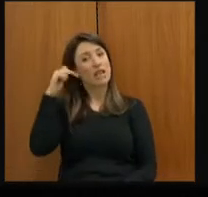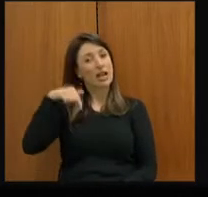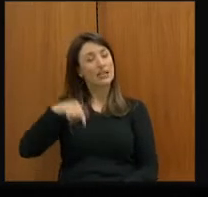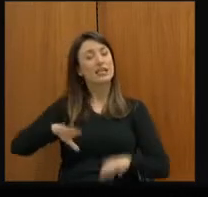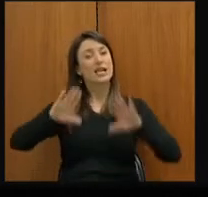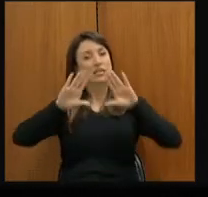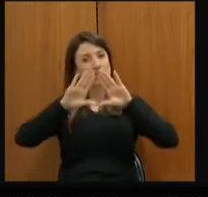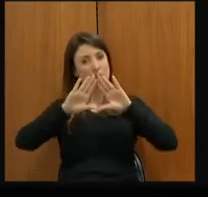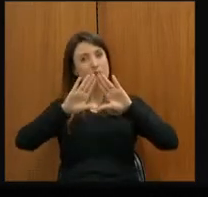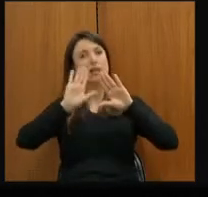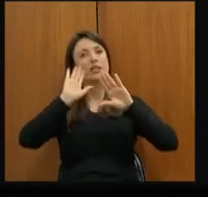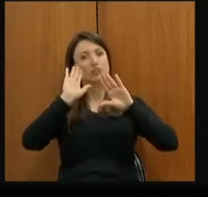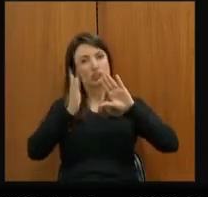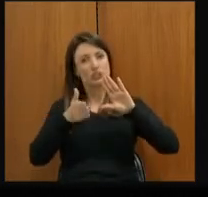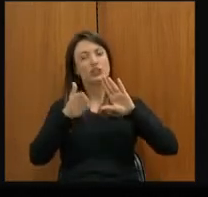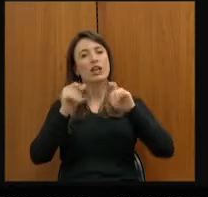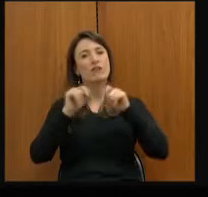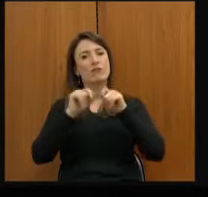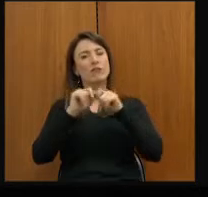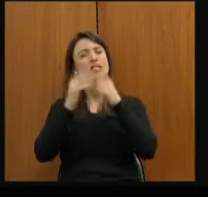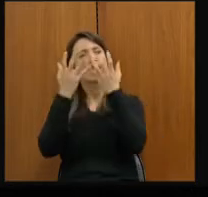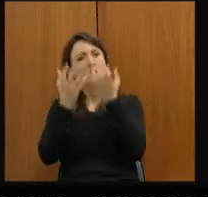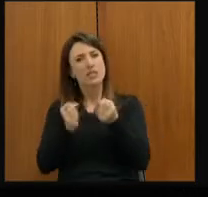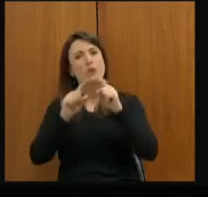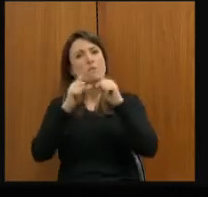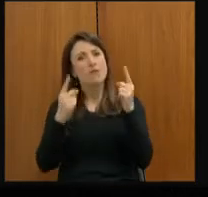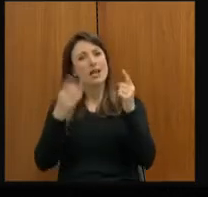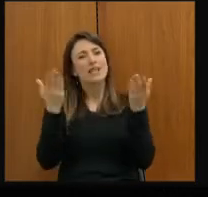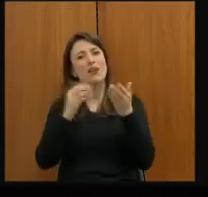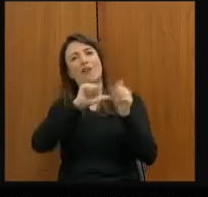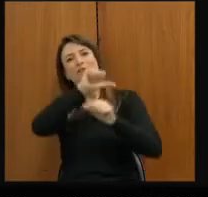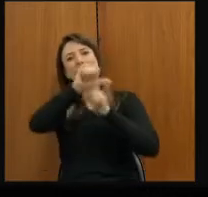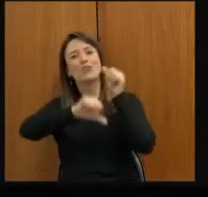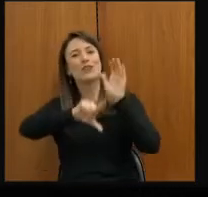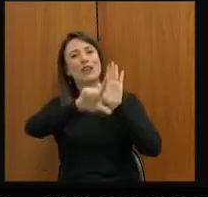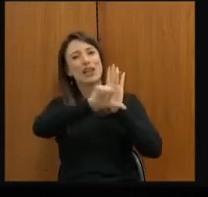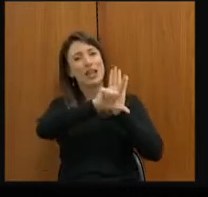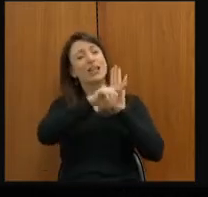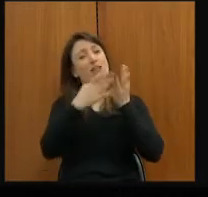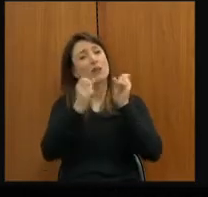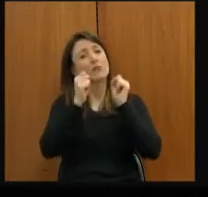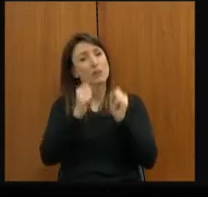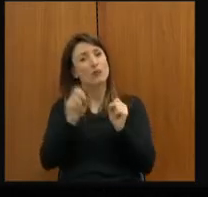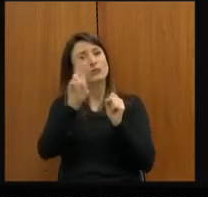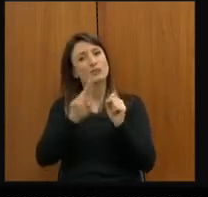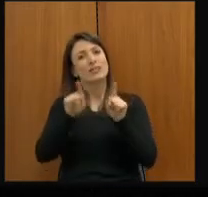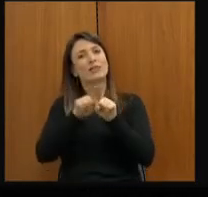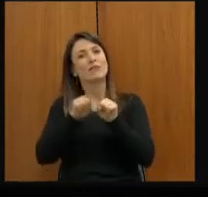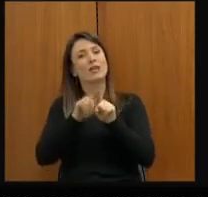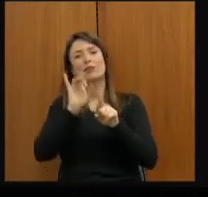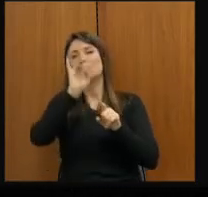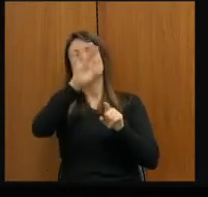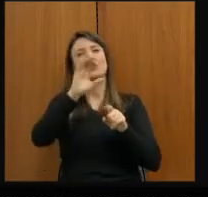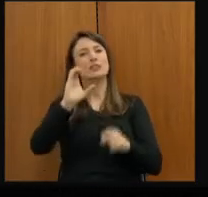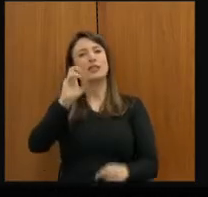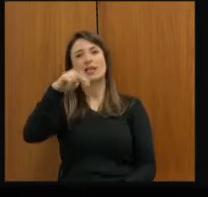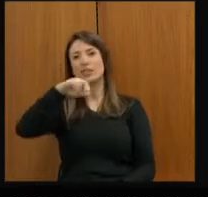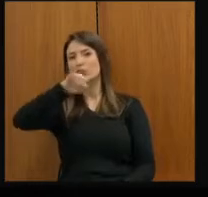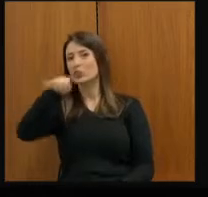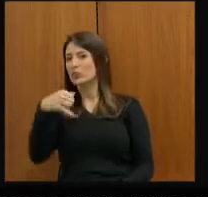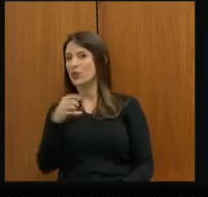tinha feito a Adesão mas como virou lei pode fazer adesão ela não está mais restrito ao CNJ